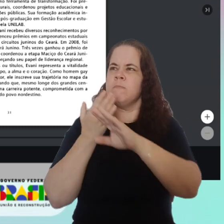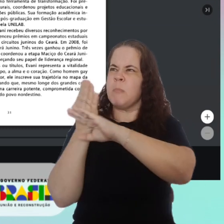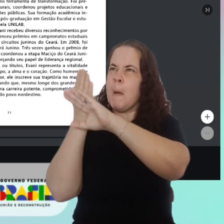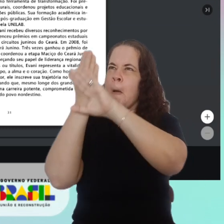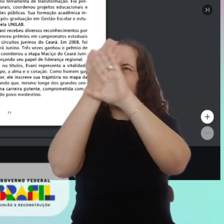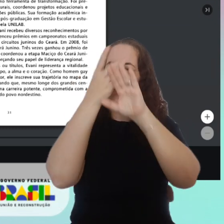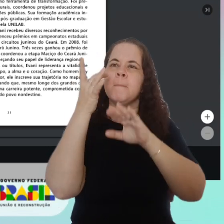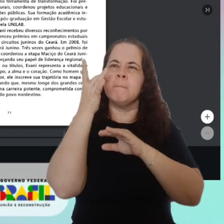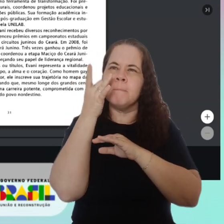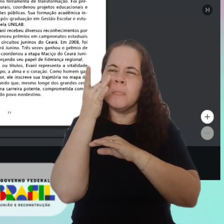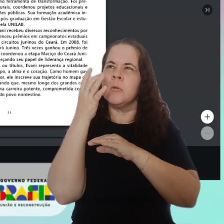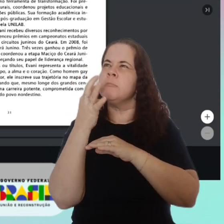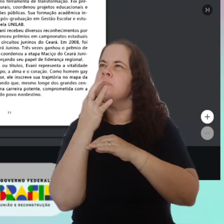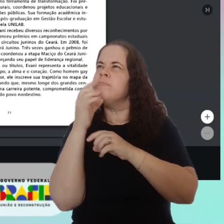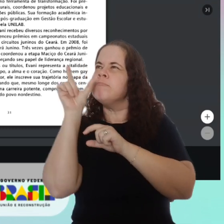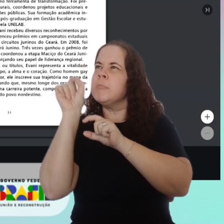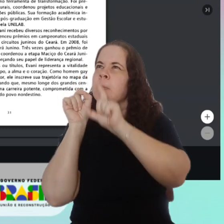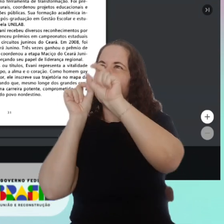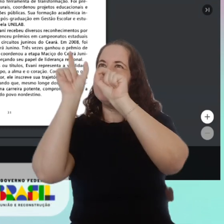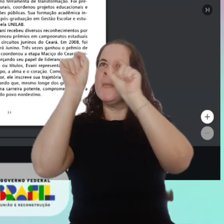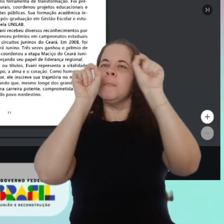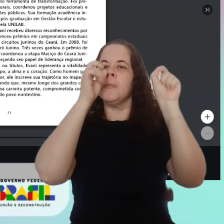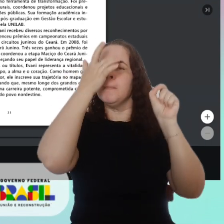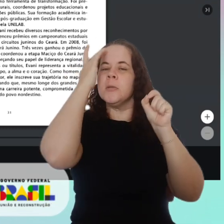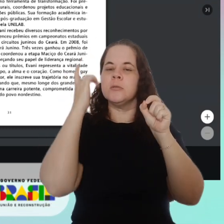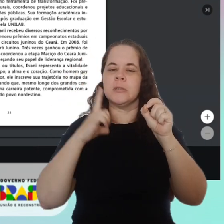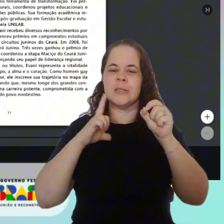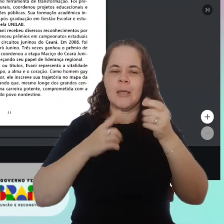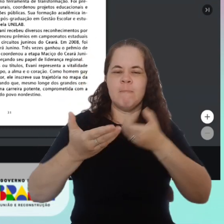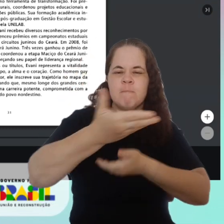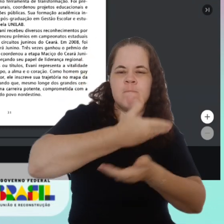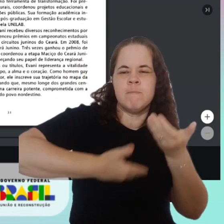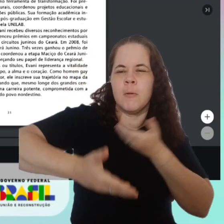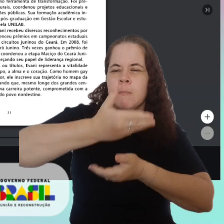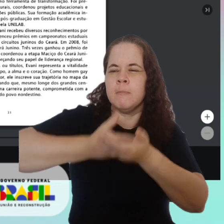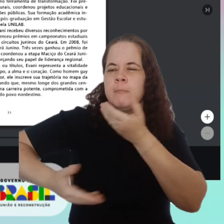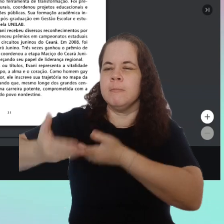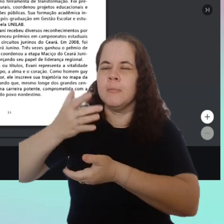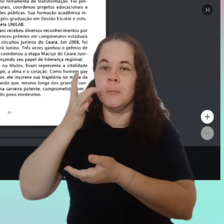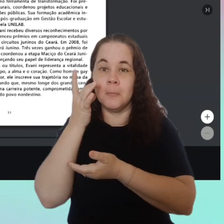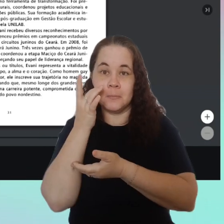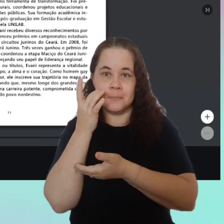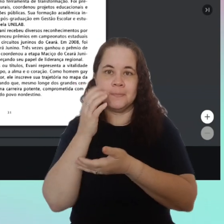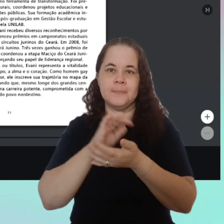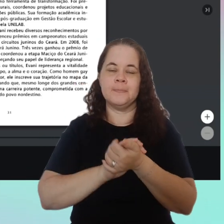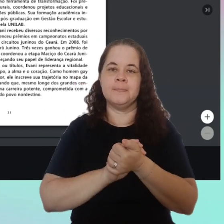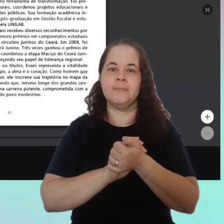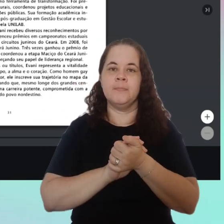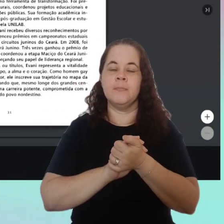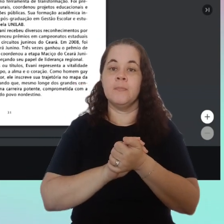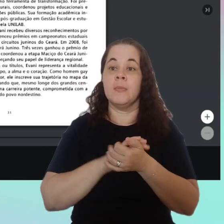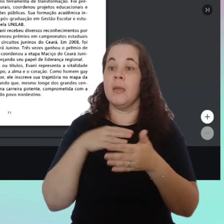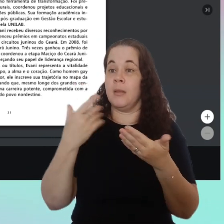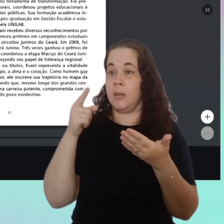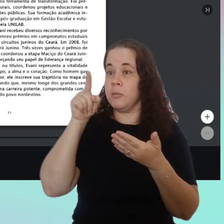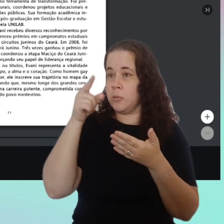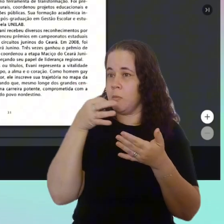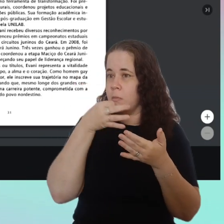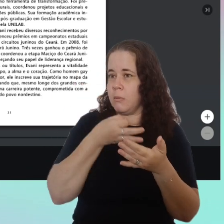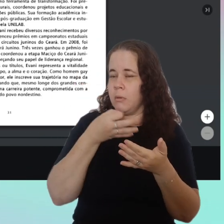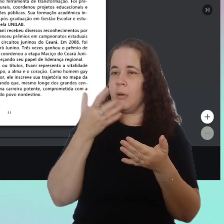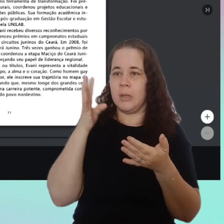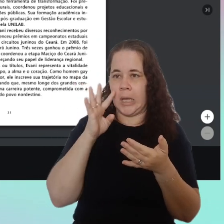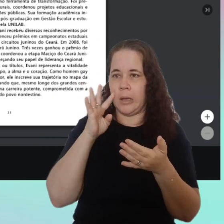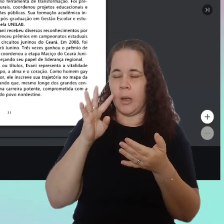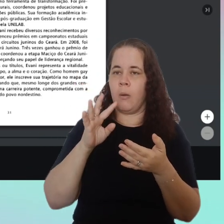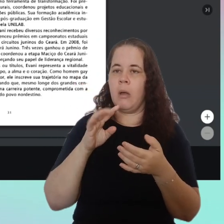nos territórios para tentar pegar aqueles artistas que estão articulando, né, fazendo seu trabalho. E teve esse ponto que tu tocou muito legal, né? Que a